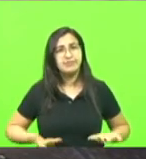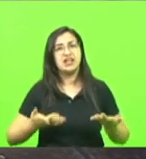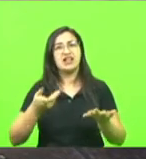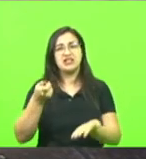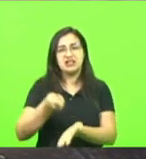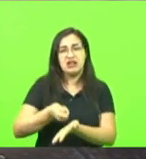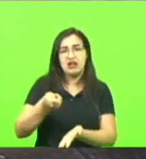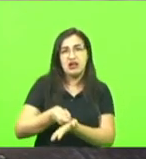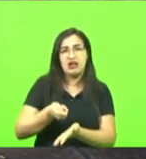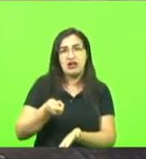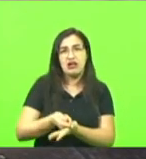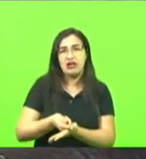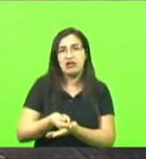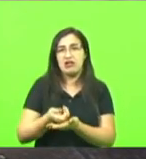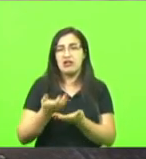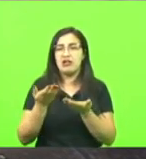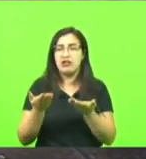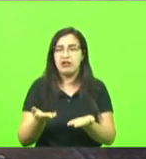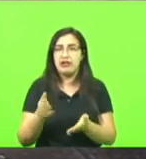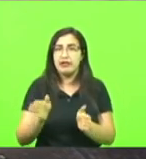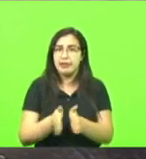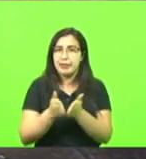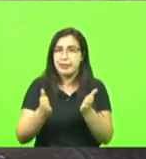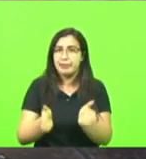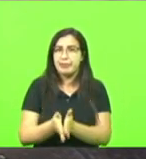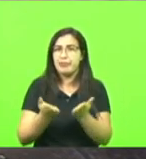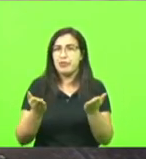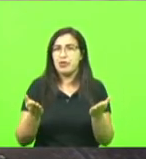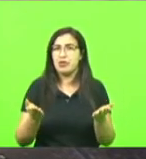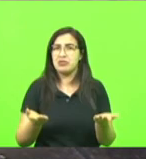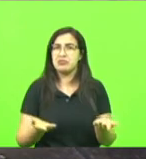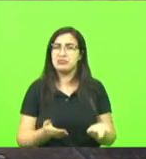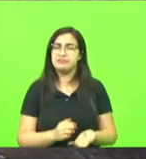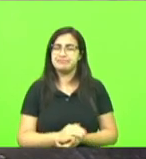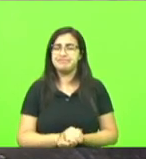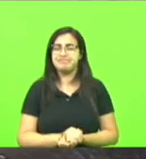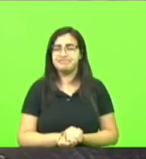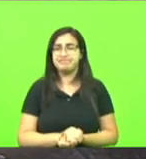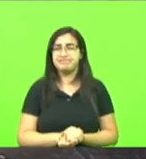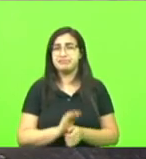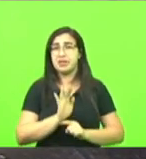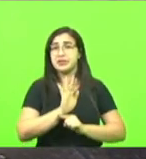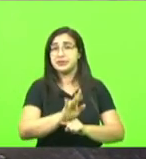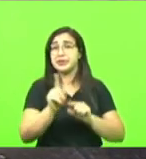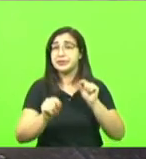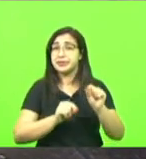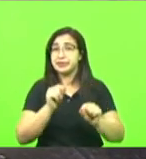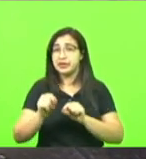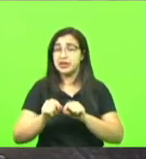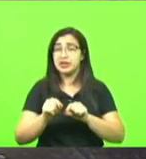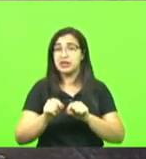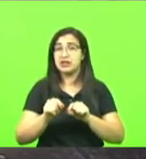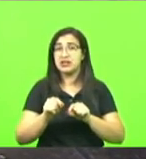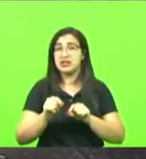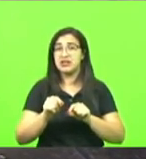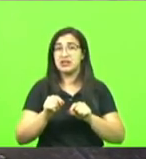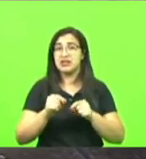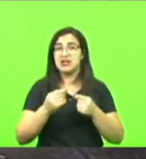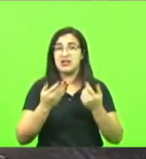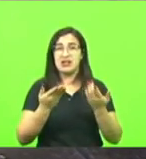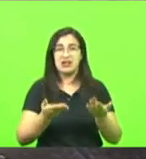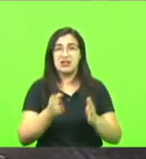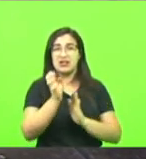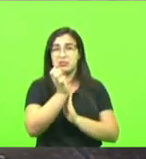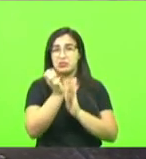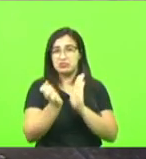os mais pobres, tiramos de quem pode menos para sustentar uma máquina pesada, ineficiente e